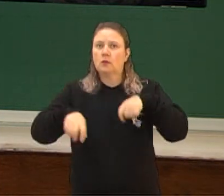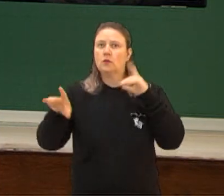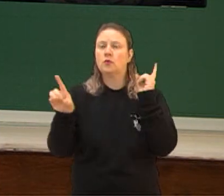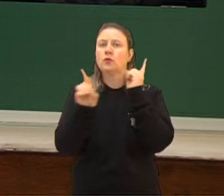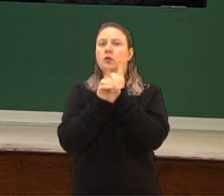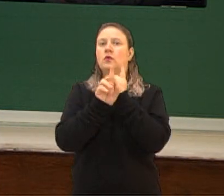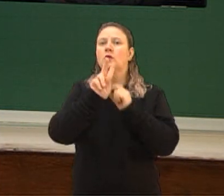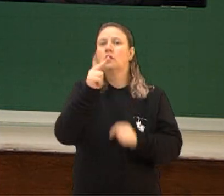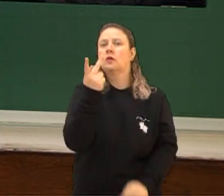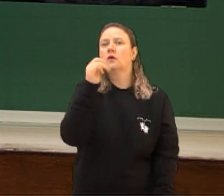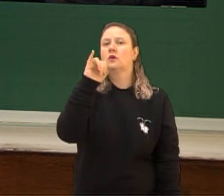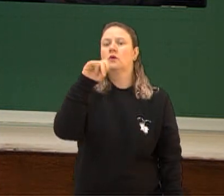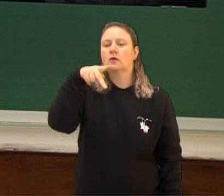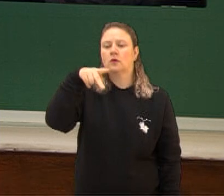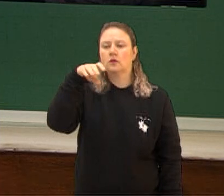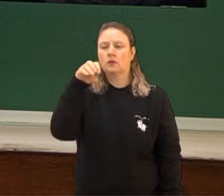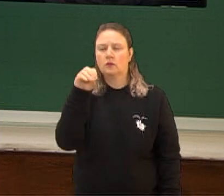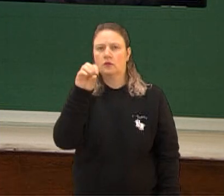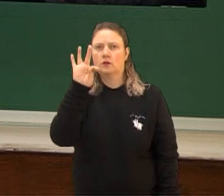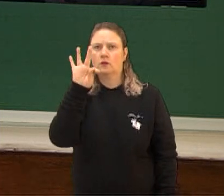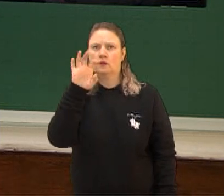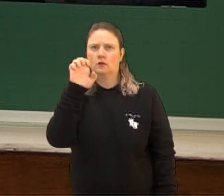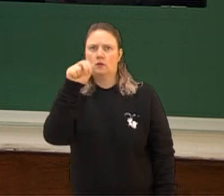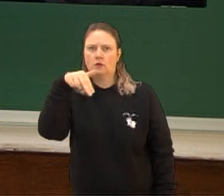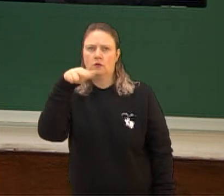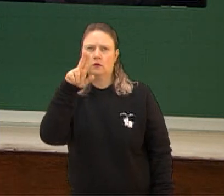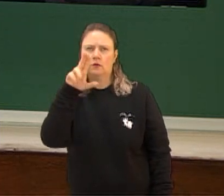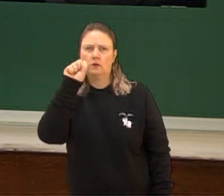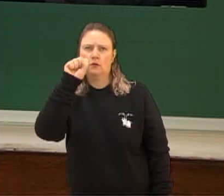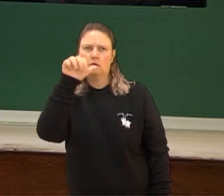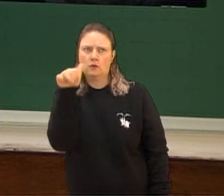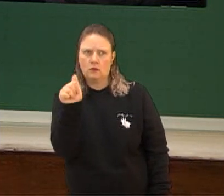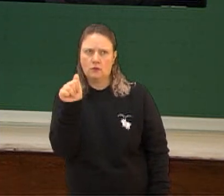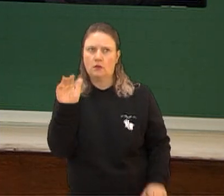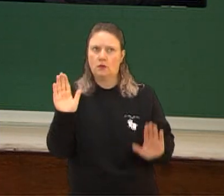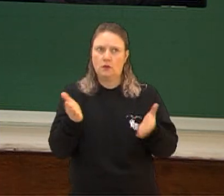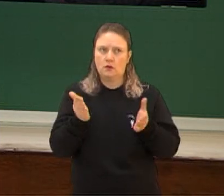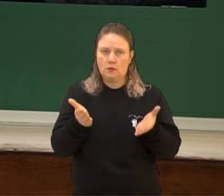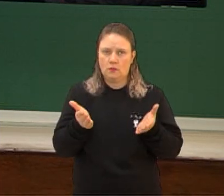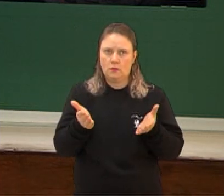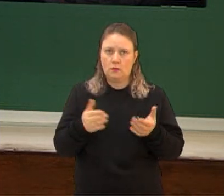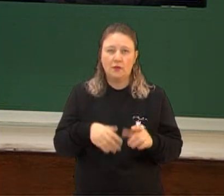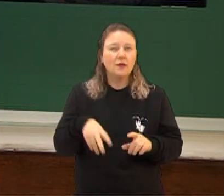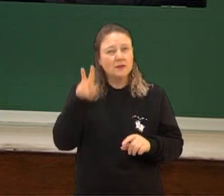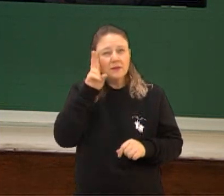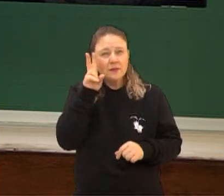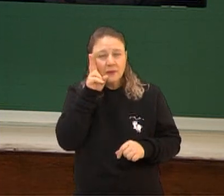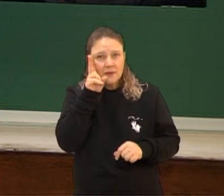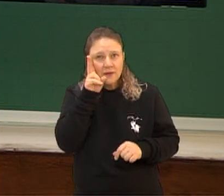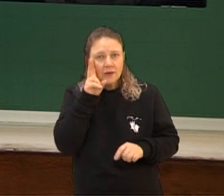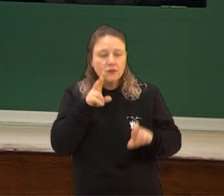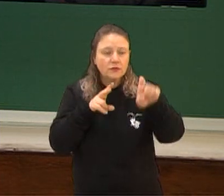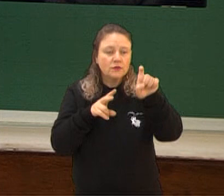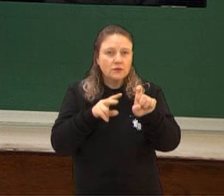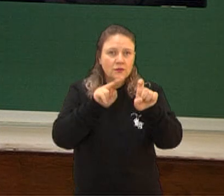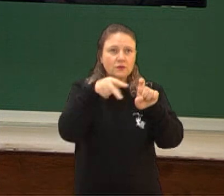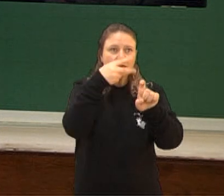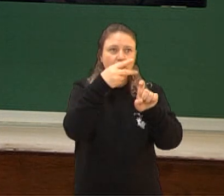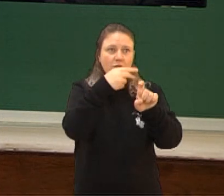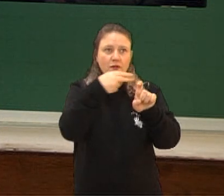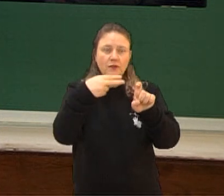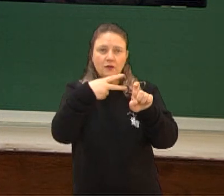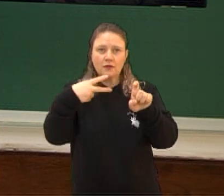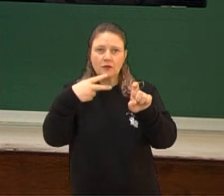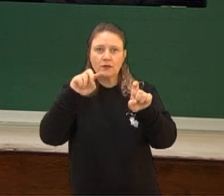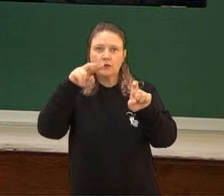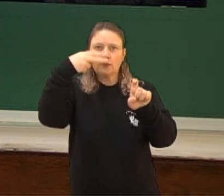hipotenusa. Vem aqui, calculo. Quadrado da hipotenusa é a soma do quadrado dos catetos, isso me disse Pitágoras. Logo,